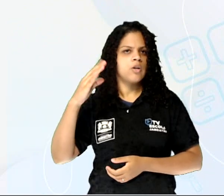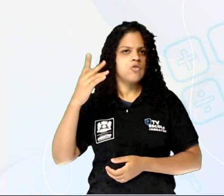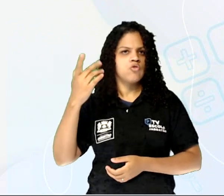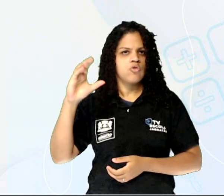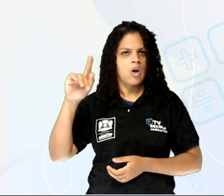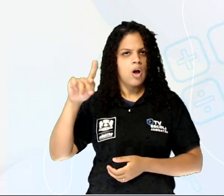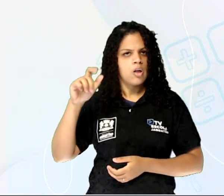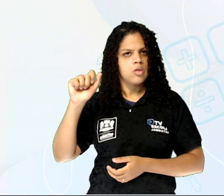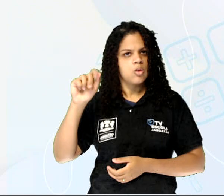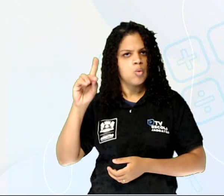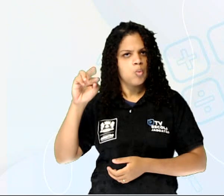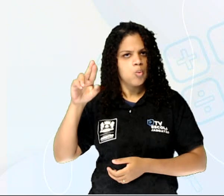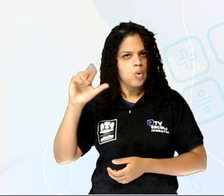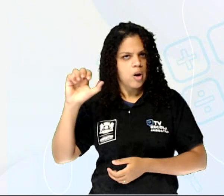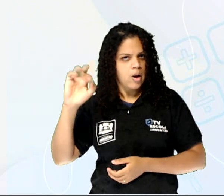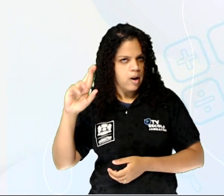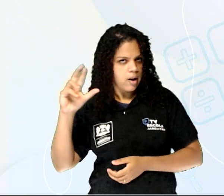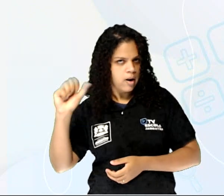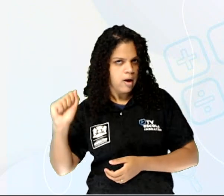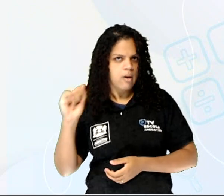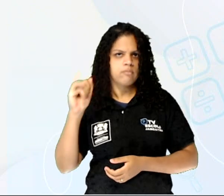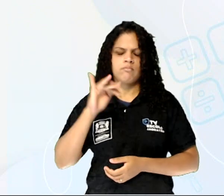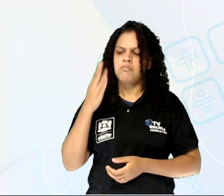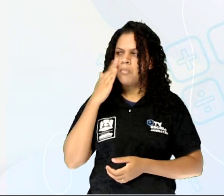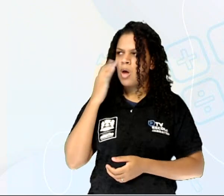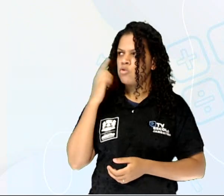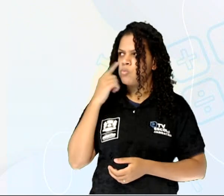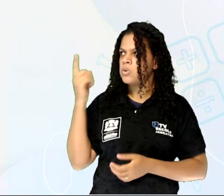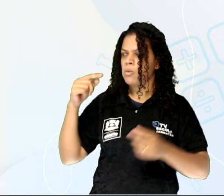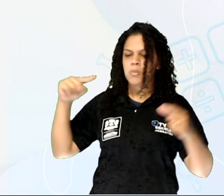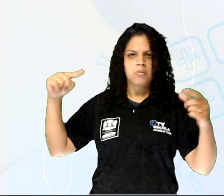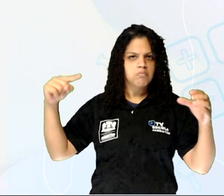ser combatido por um anticorpo diferente.